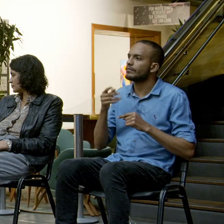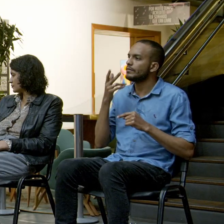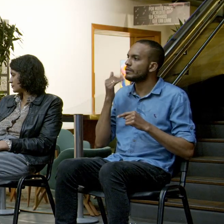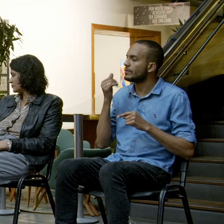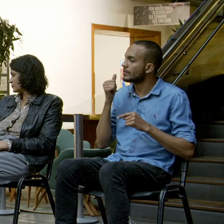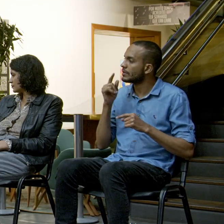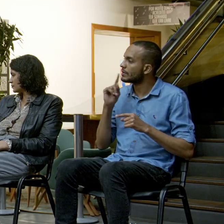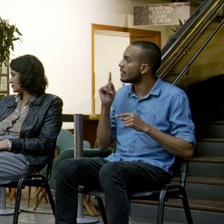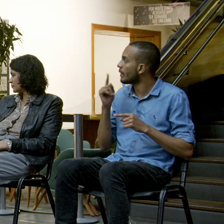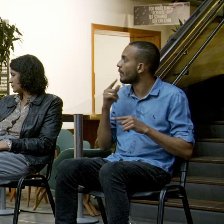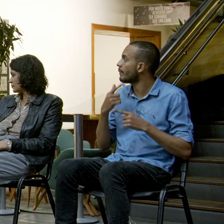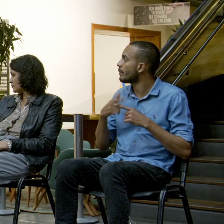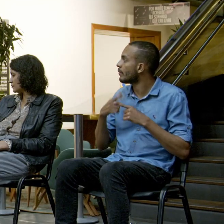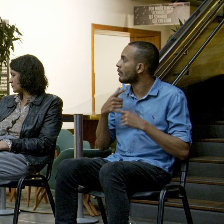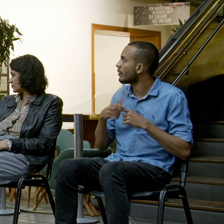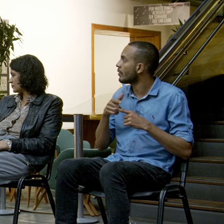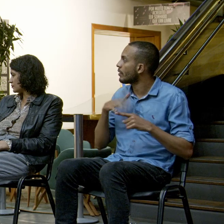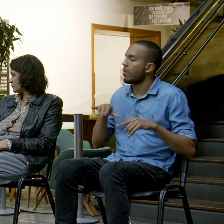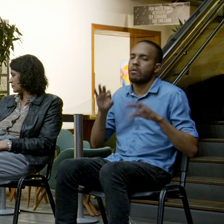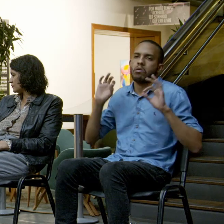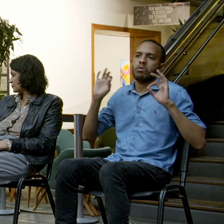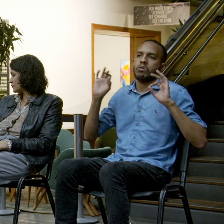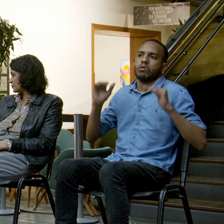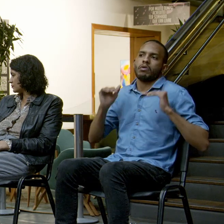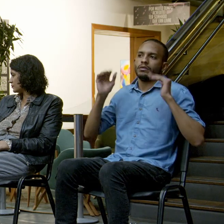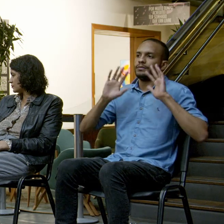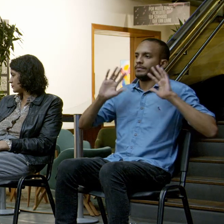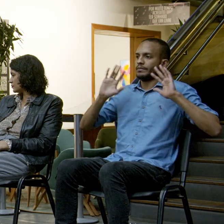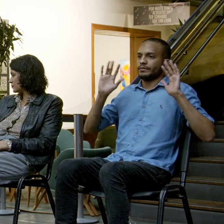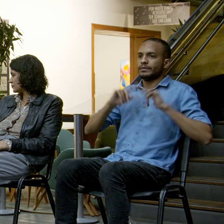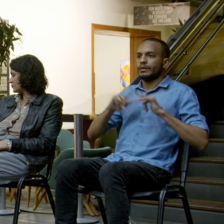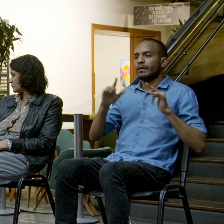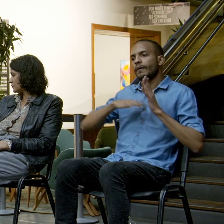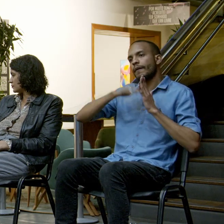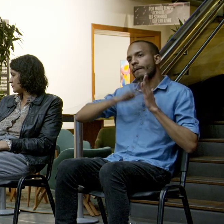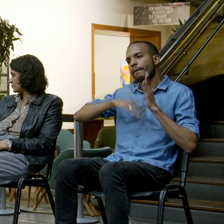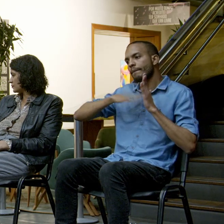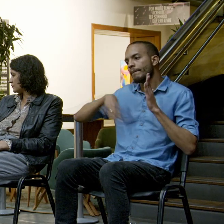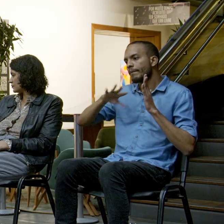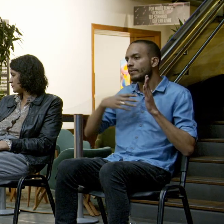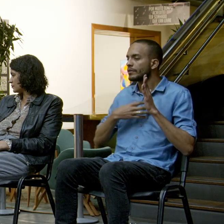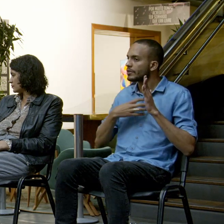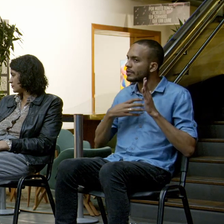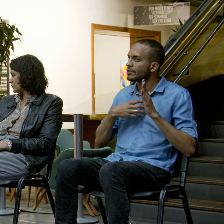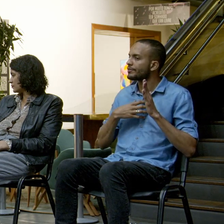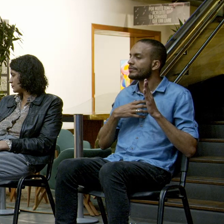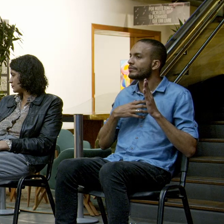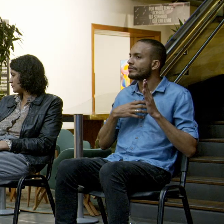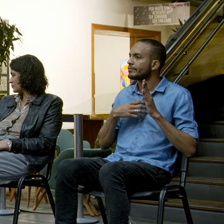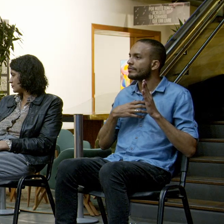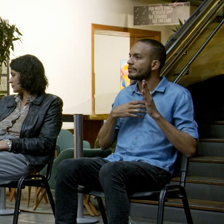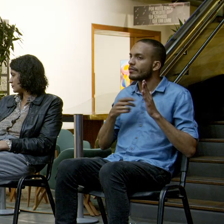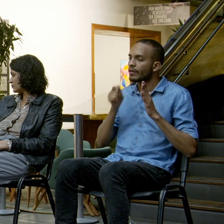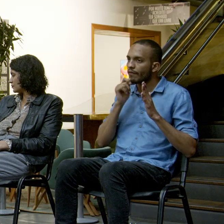como uma coleção de iguarias luxuosas, como, por exemplo, nas pinturas de natureza morta holandesas do século